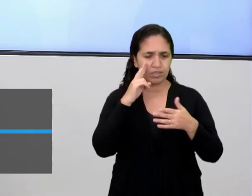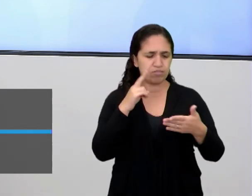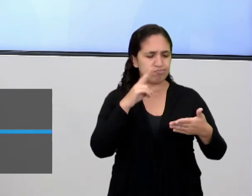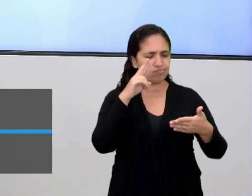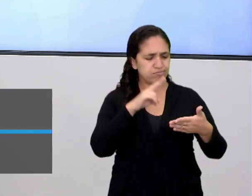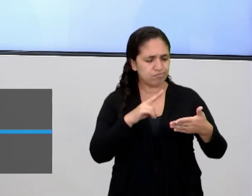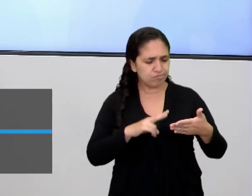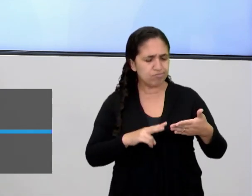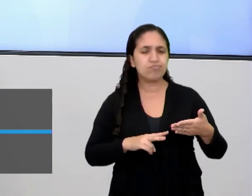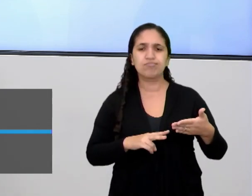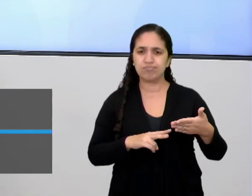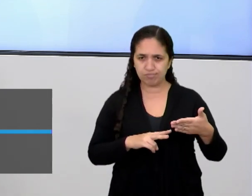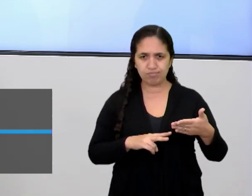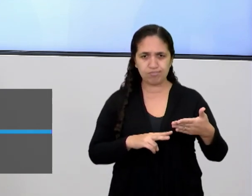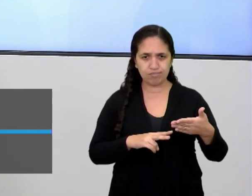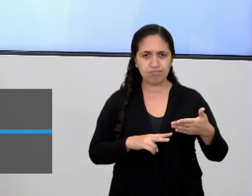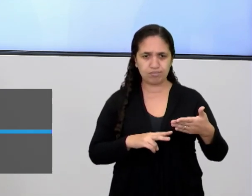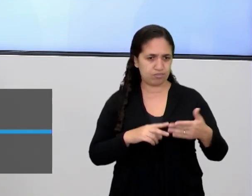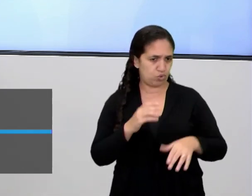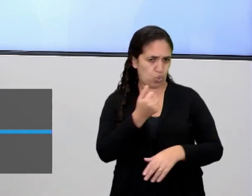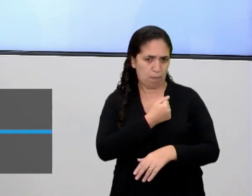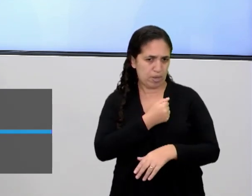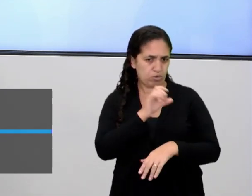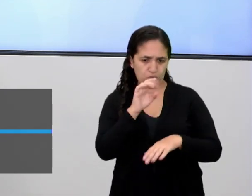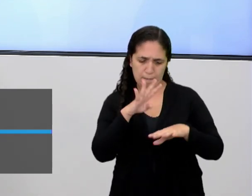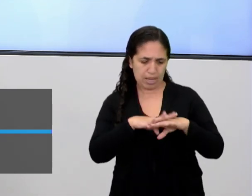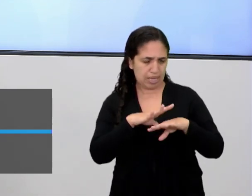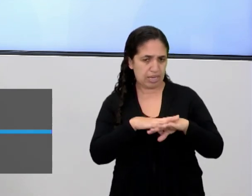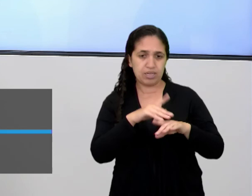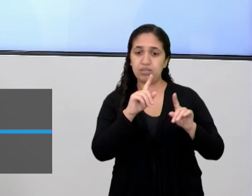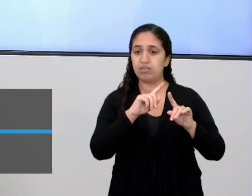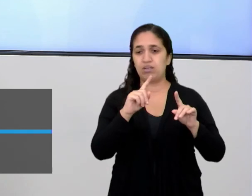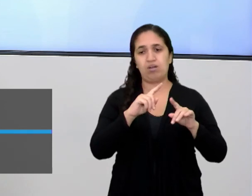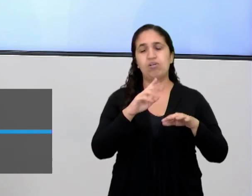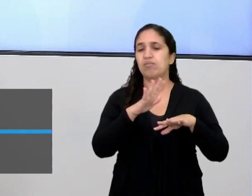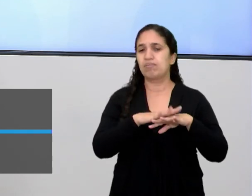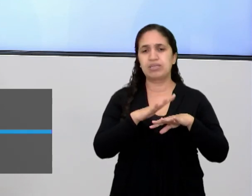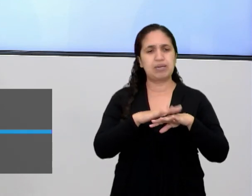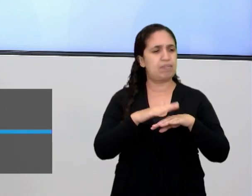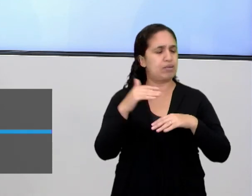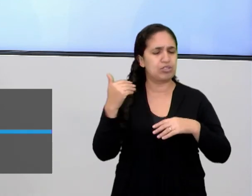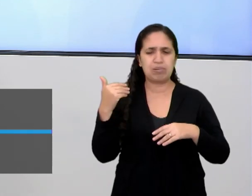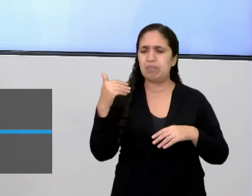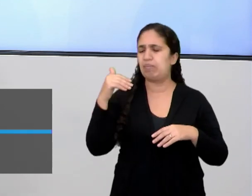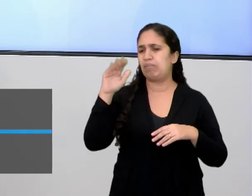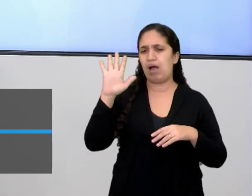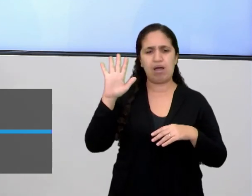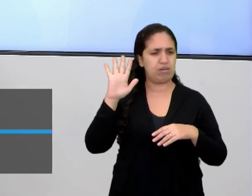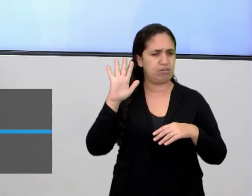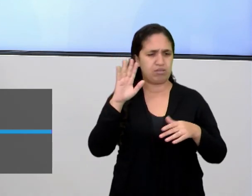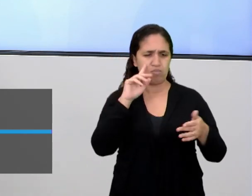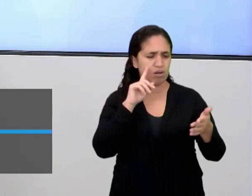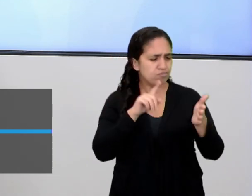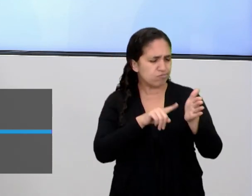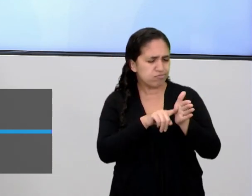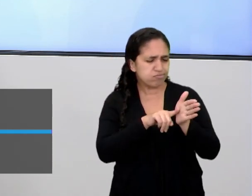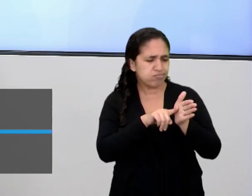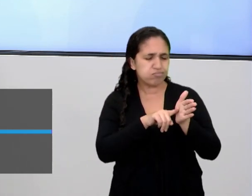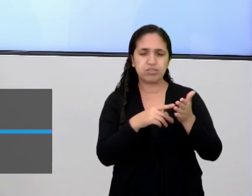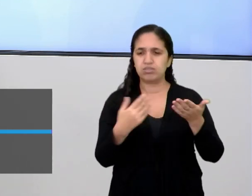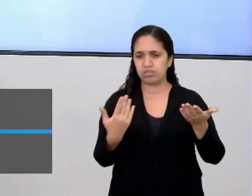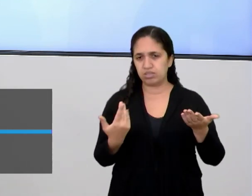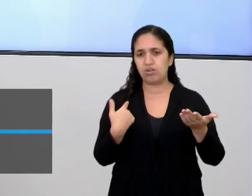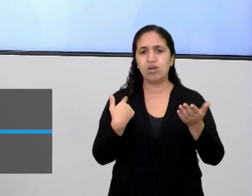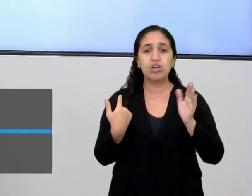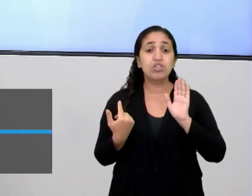na frieza matemática. Não, muito pelo contrário. Matemática não é isso, né? Matemática é uma análise, né? E a gente propõe isso, né?